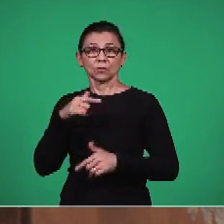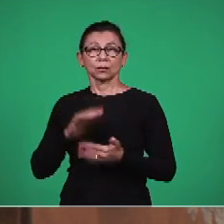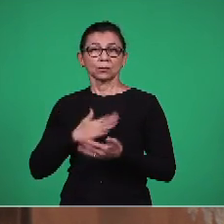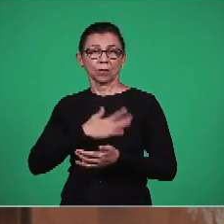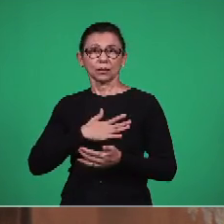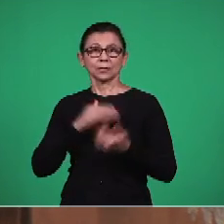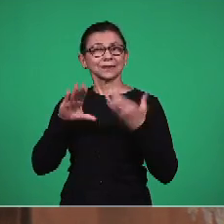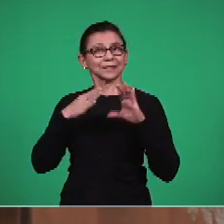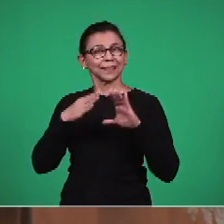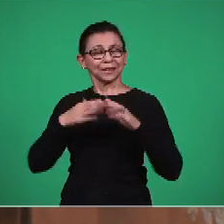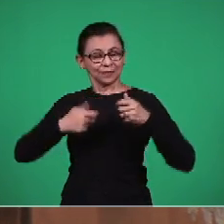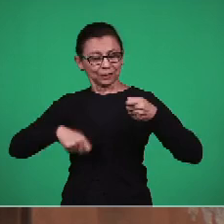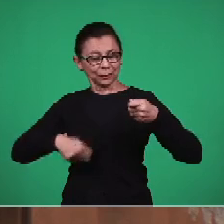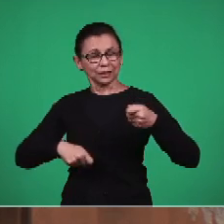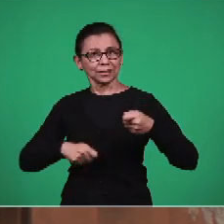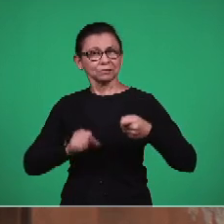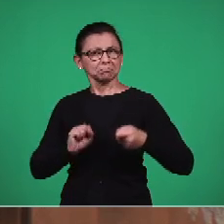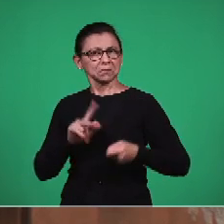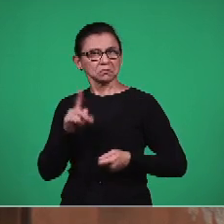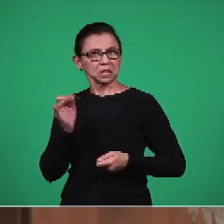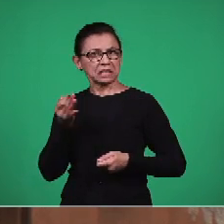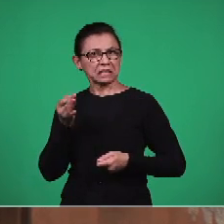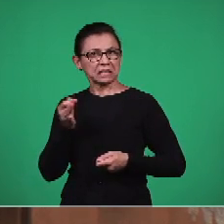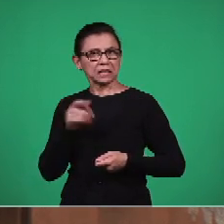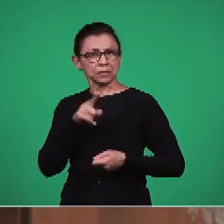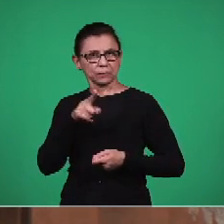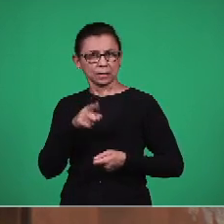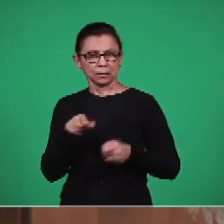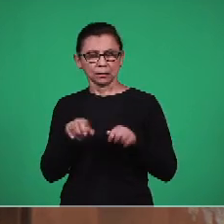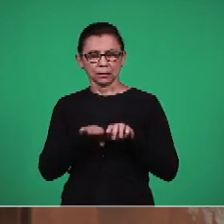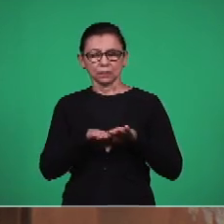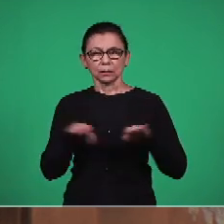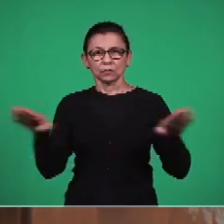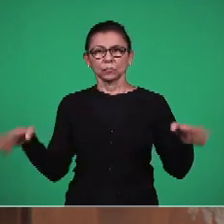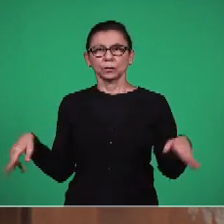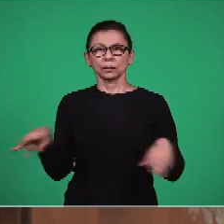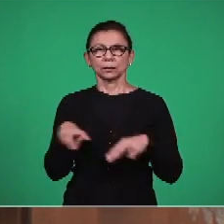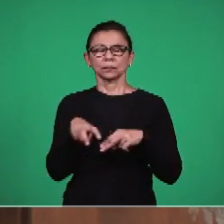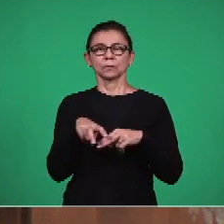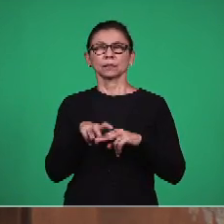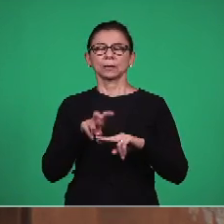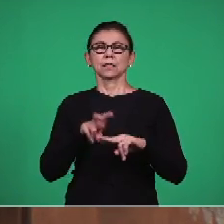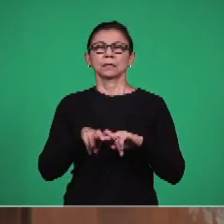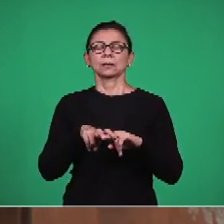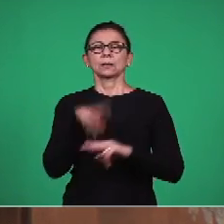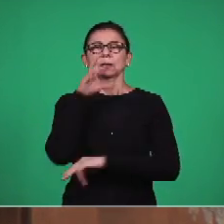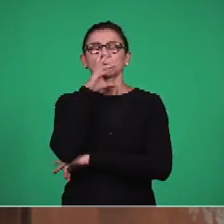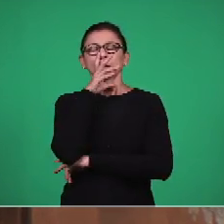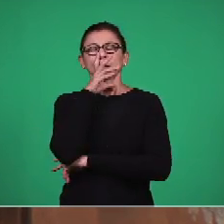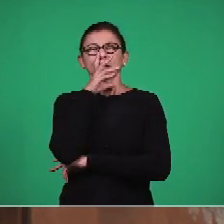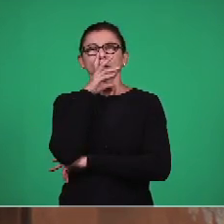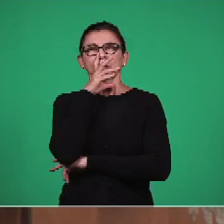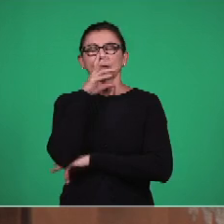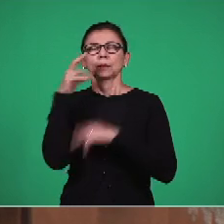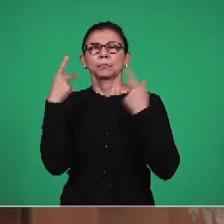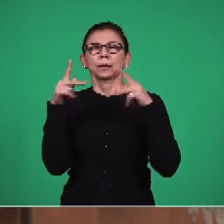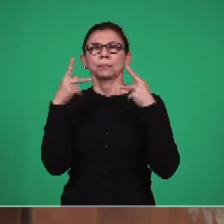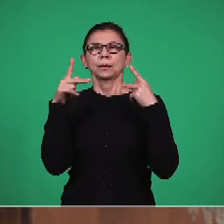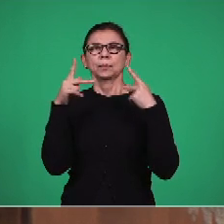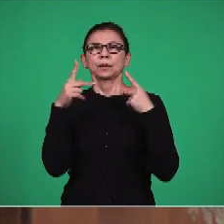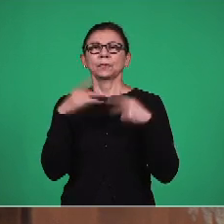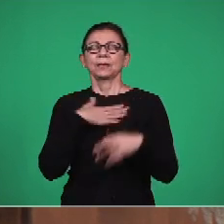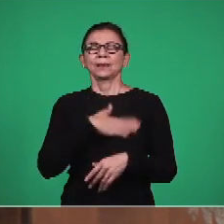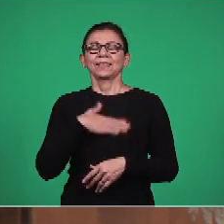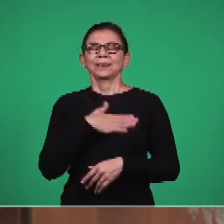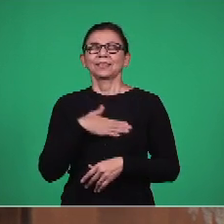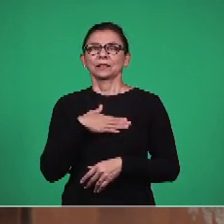tocar, então está tudo certo. Você gosta de sentar no banquinho, ouvir pregação, isso é importante. Mas olha, a importância maior é a